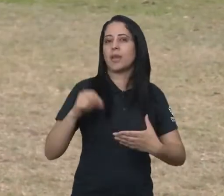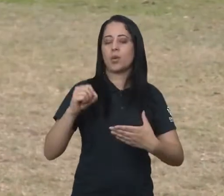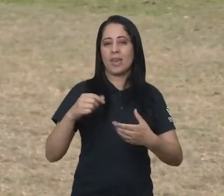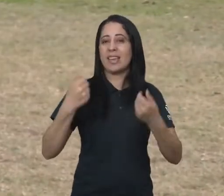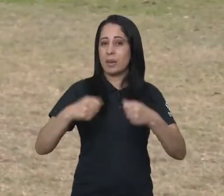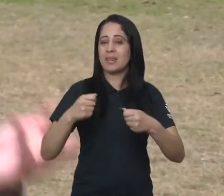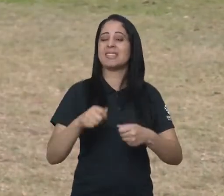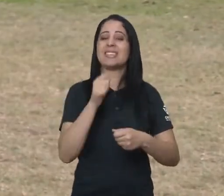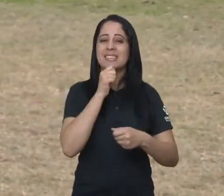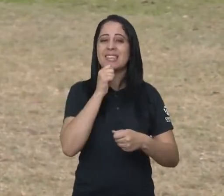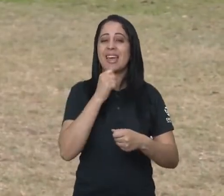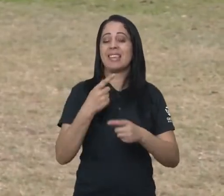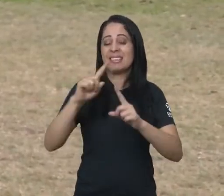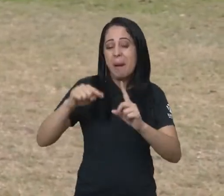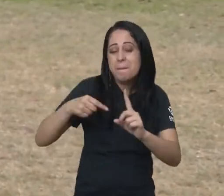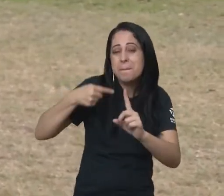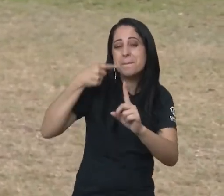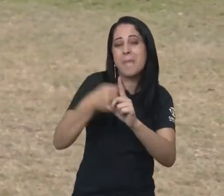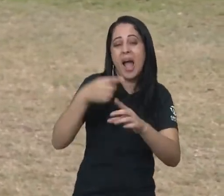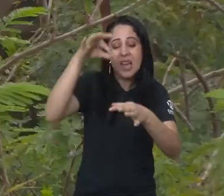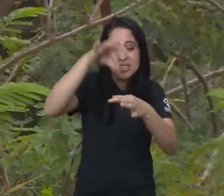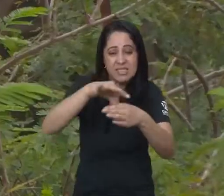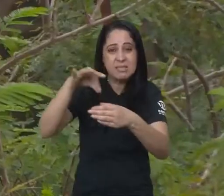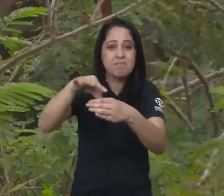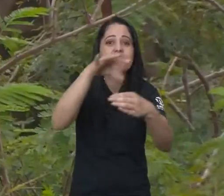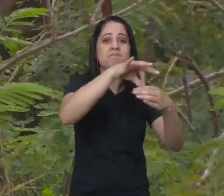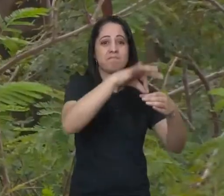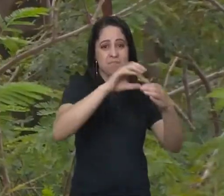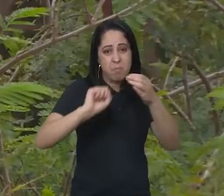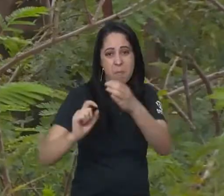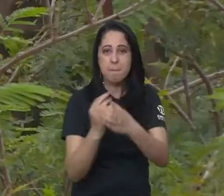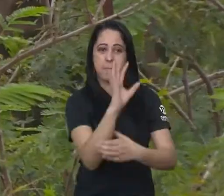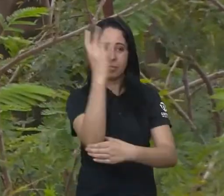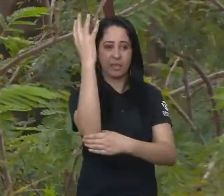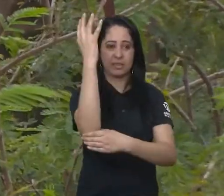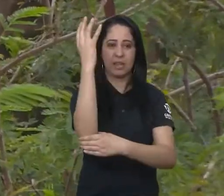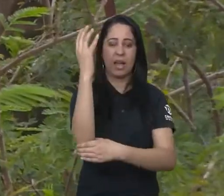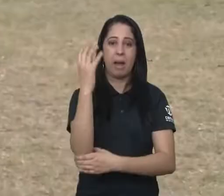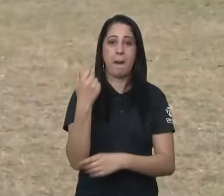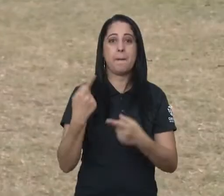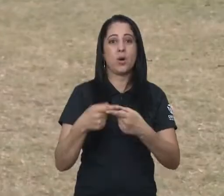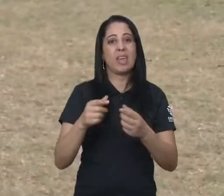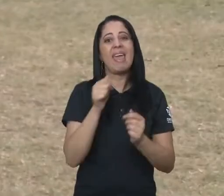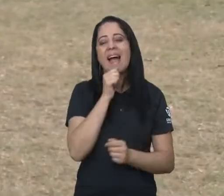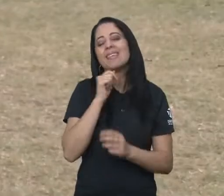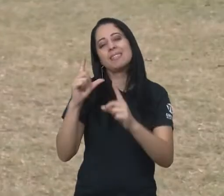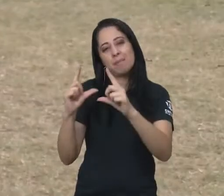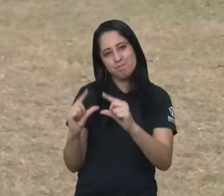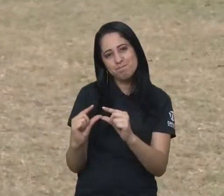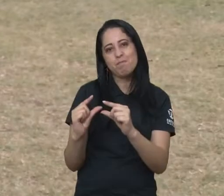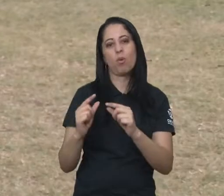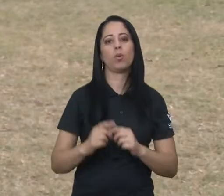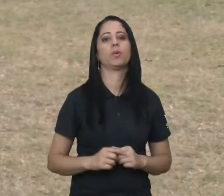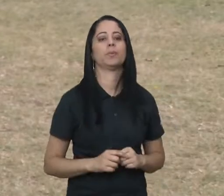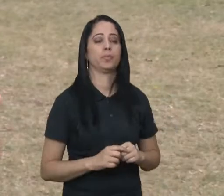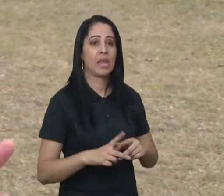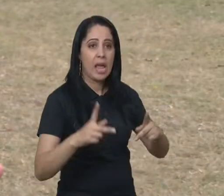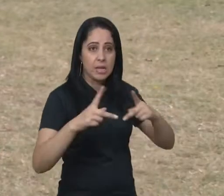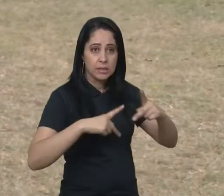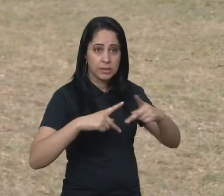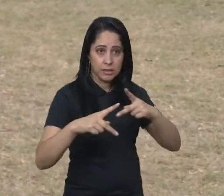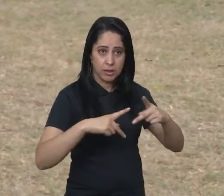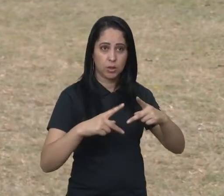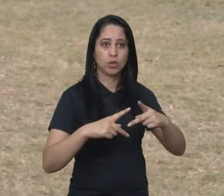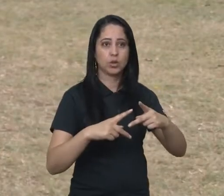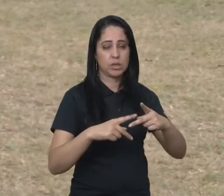déficit em sua arborização urbana, ou seja, possui menos árvores do que deveria. Bom, São José dos Campos, ela é pioneira, né,